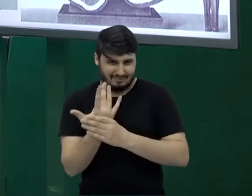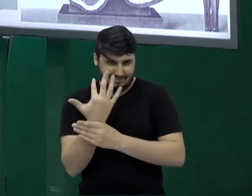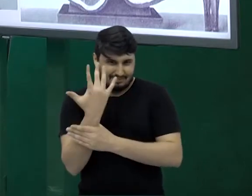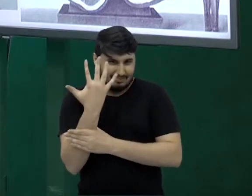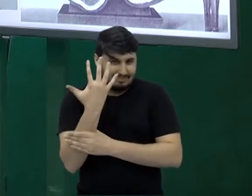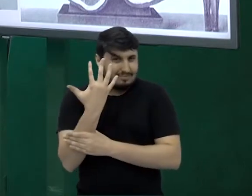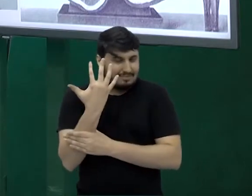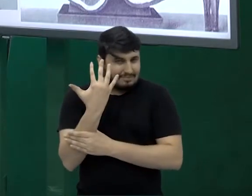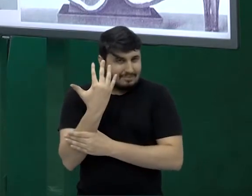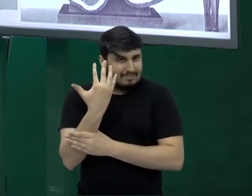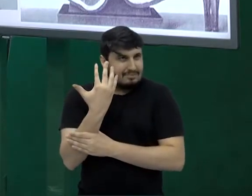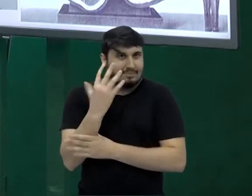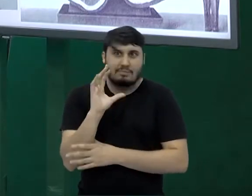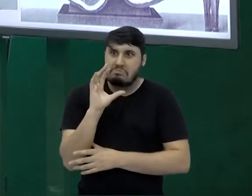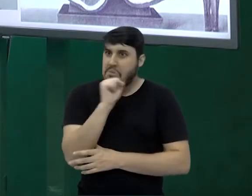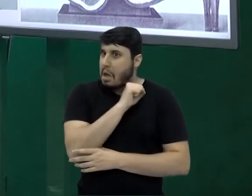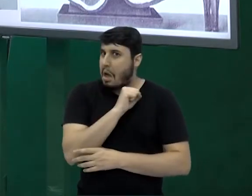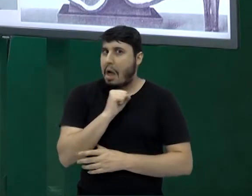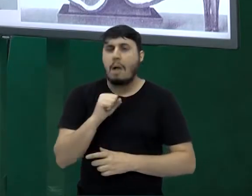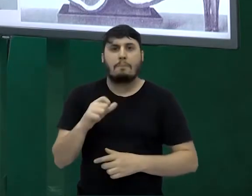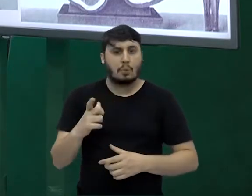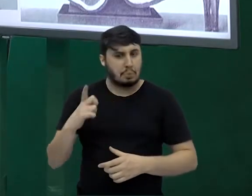e desenvolver um pouquinho aqui e ali